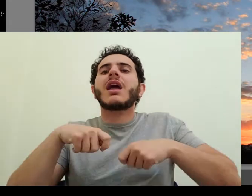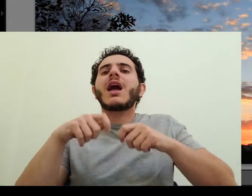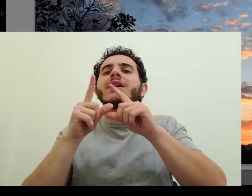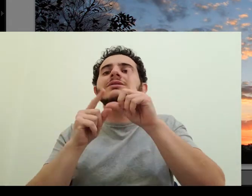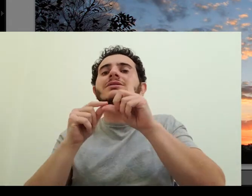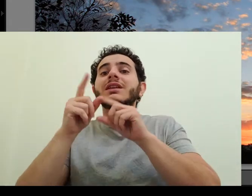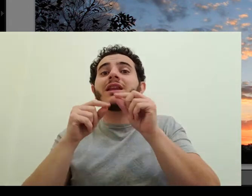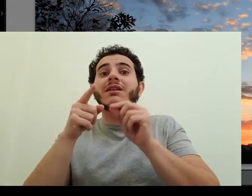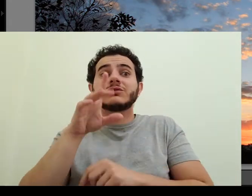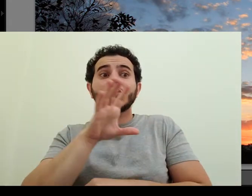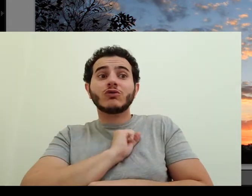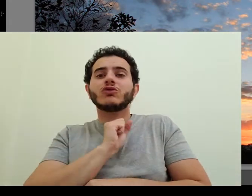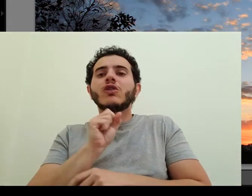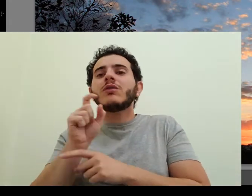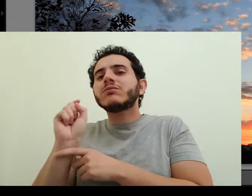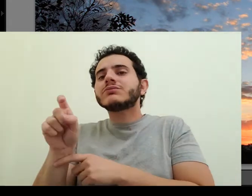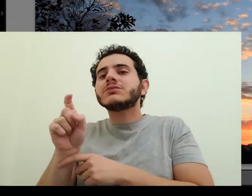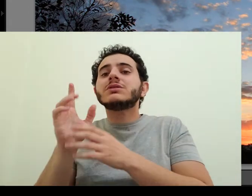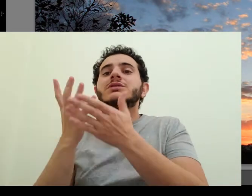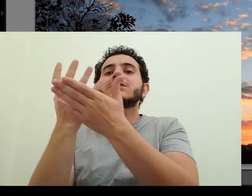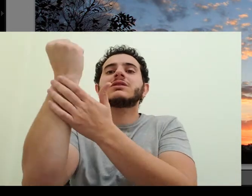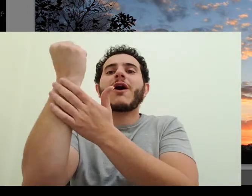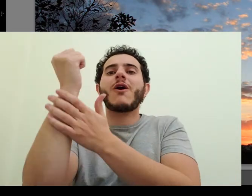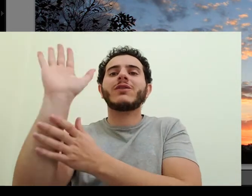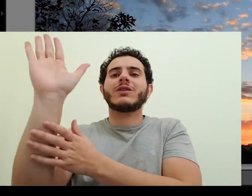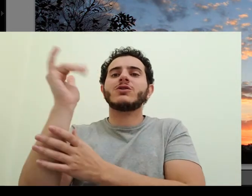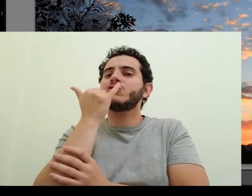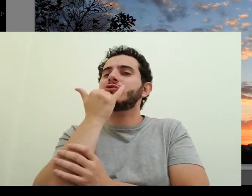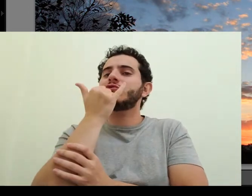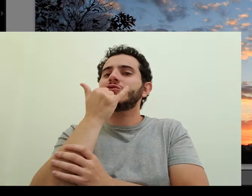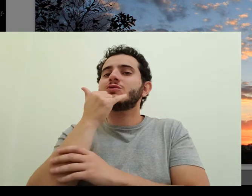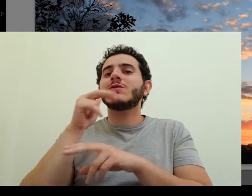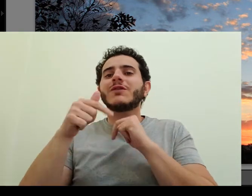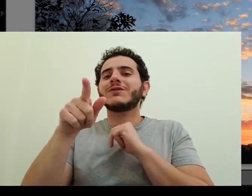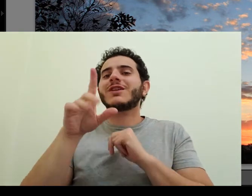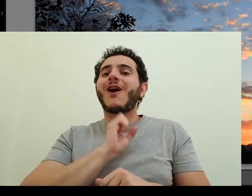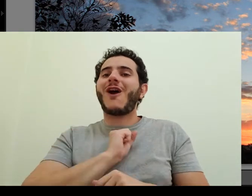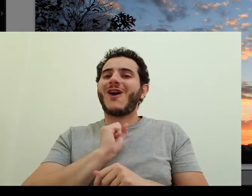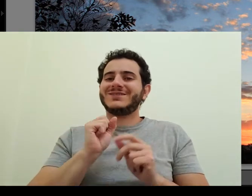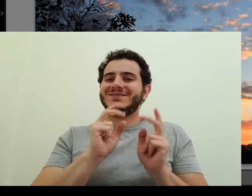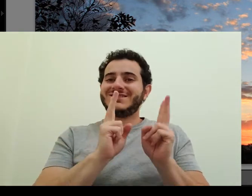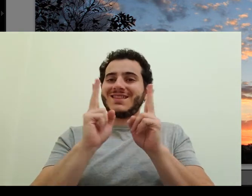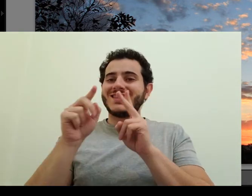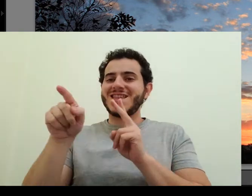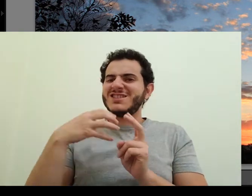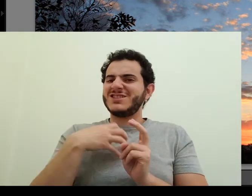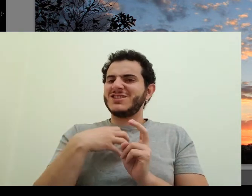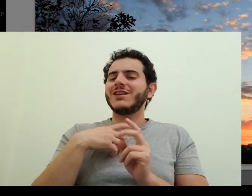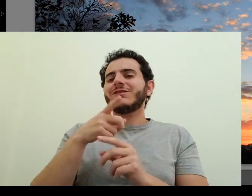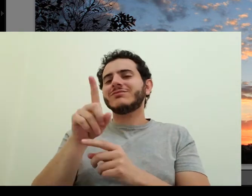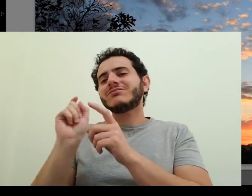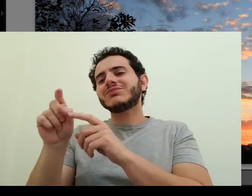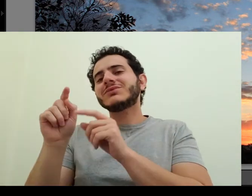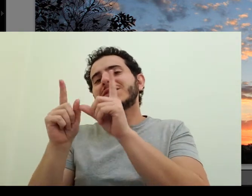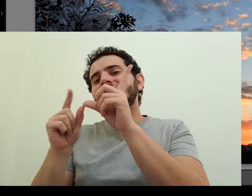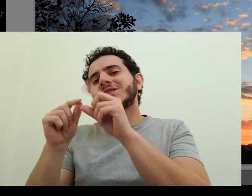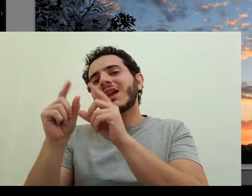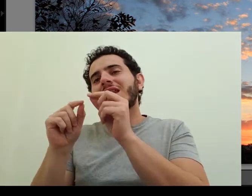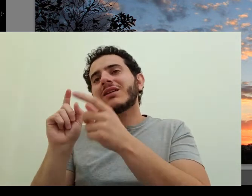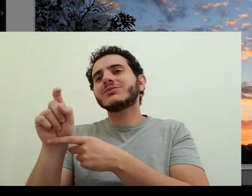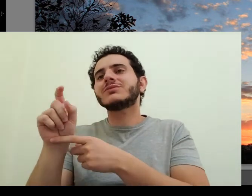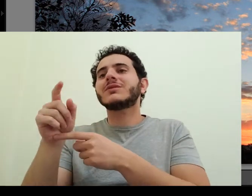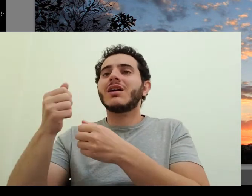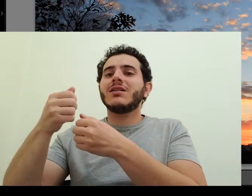favoritos. Então, vou fechar aqui, os favoritos ficam aqui, ó. Esses aqui são os meus favoritos, ó. Adobe Neutro, Padrão, Adobe Vívido, Câmera Neutro, Câmera